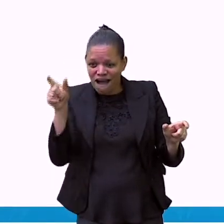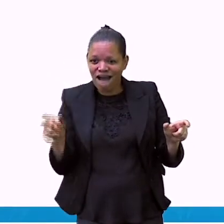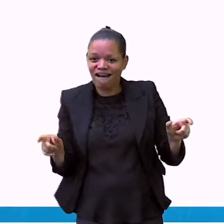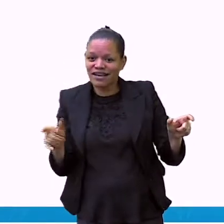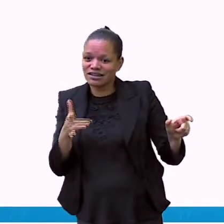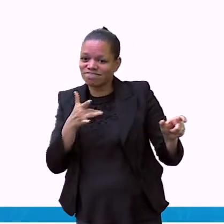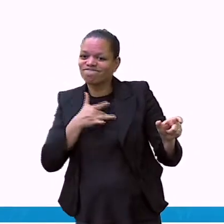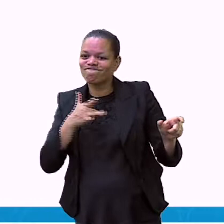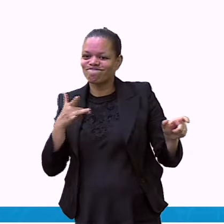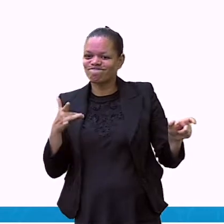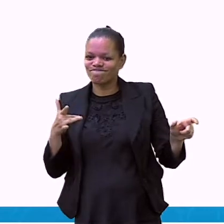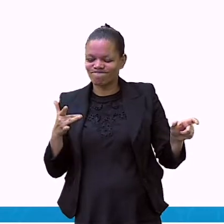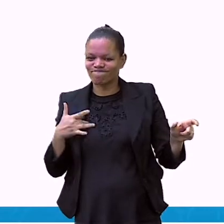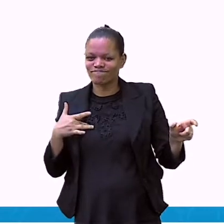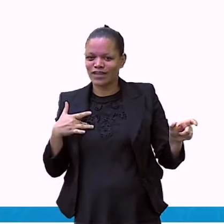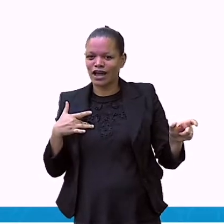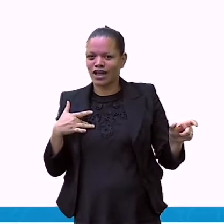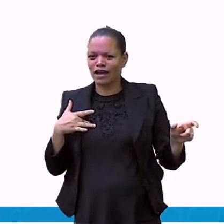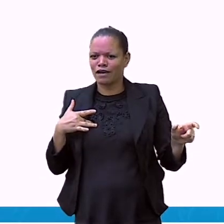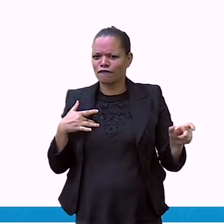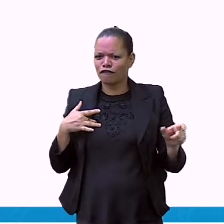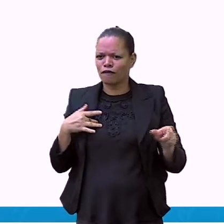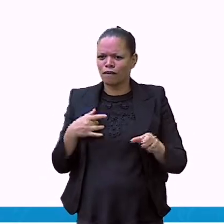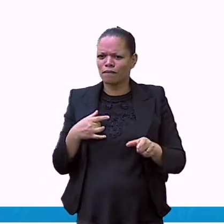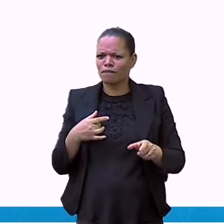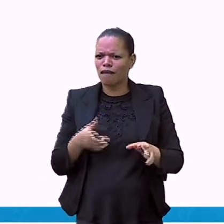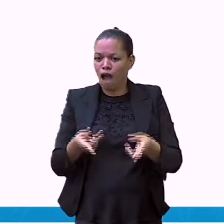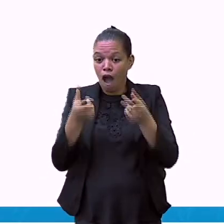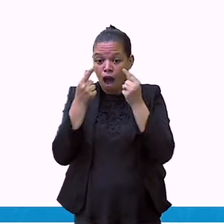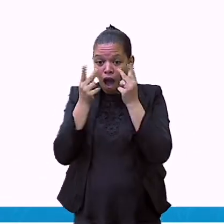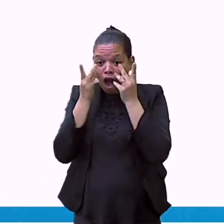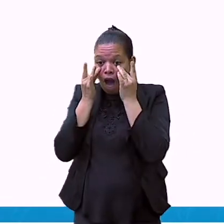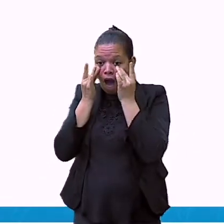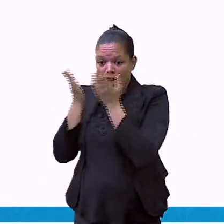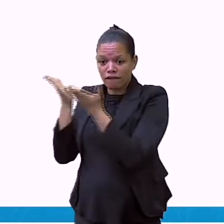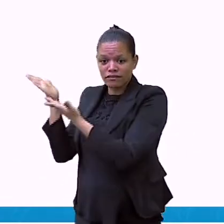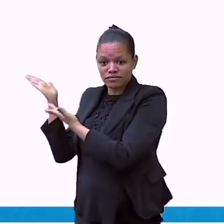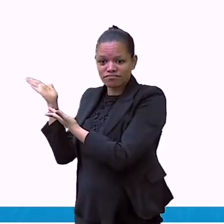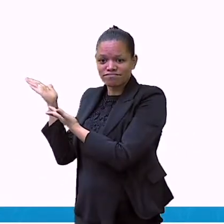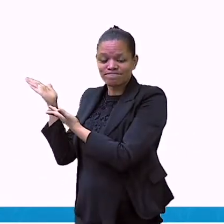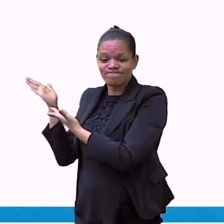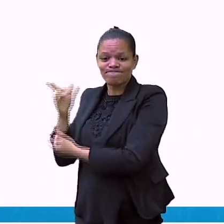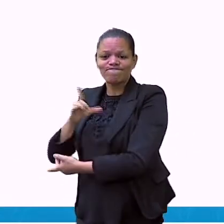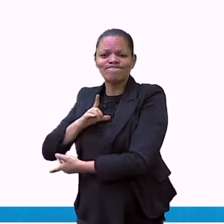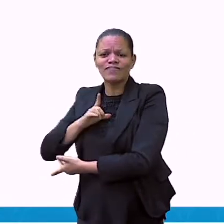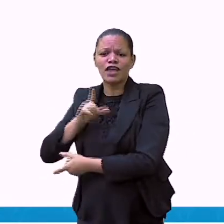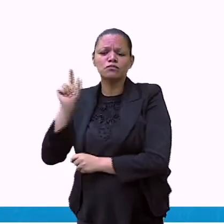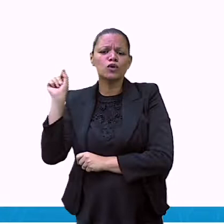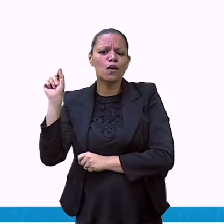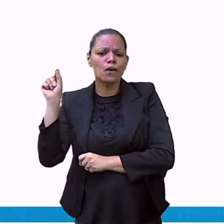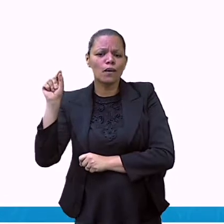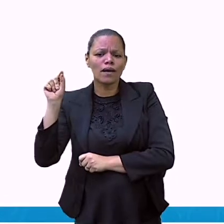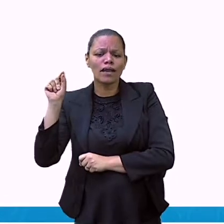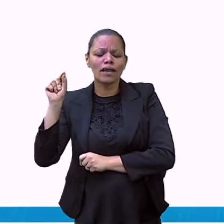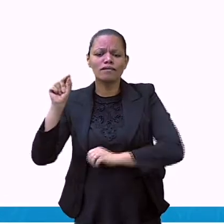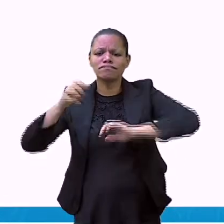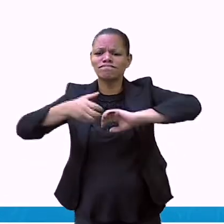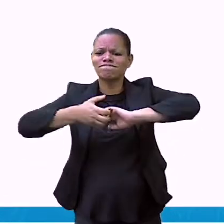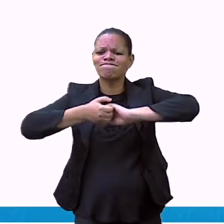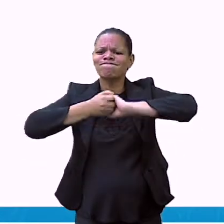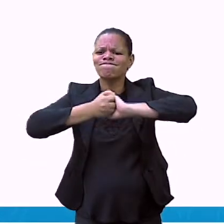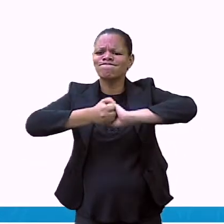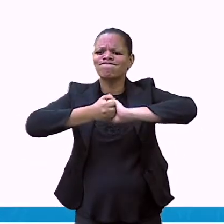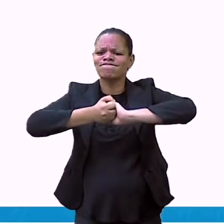aqui. Duas mãos se cumprimentando, mas com o uso do microscópio e